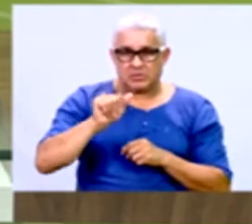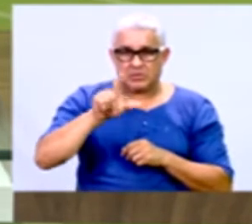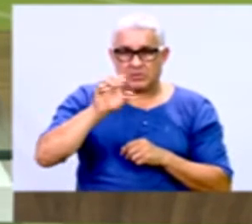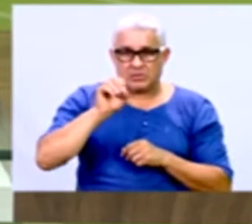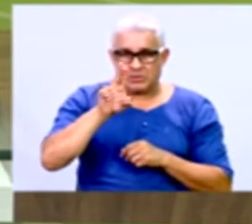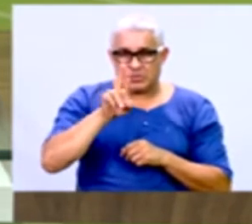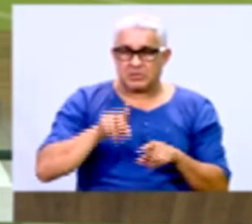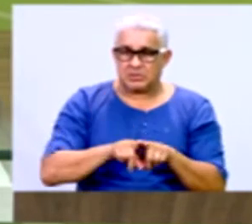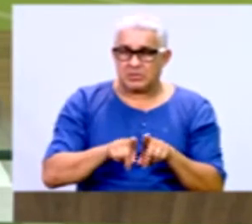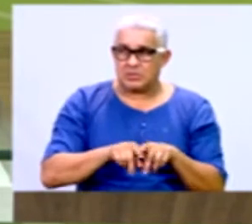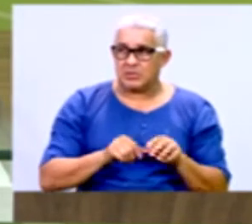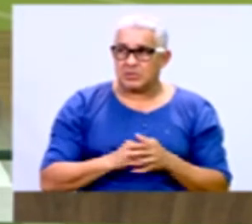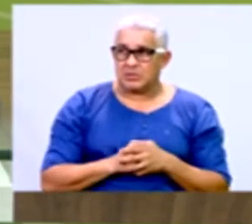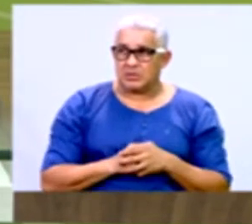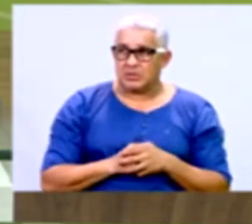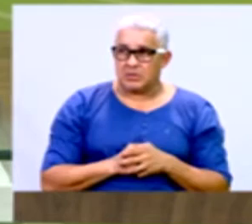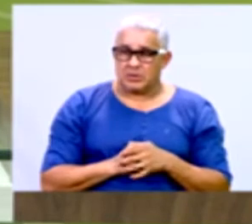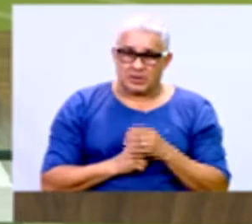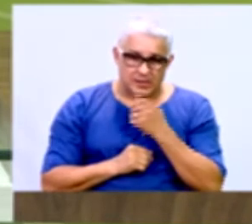que